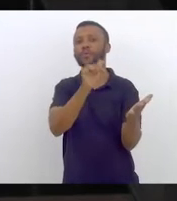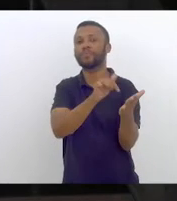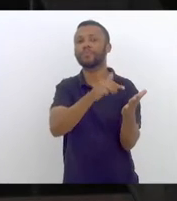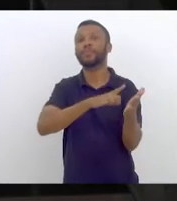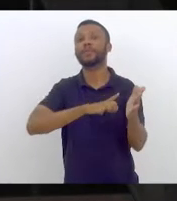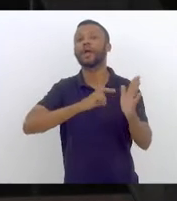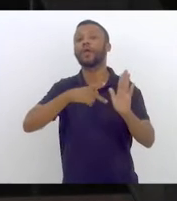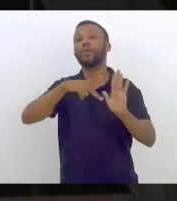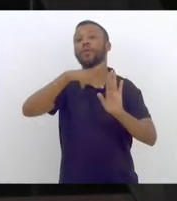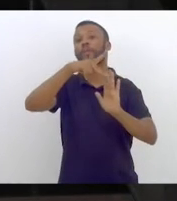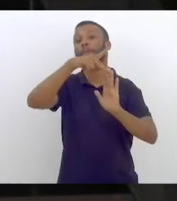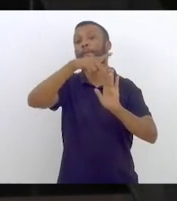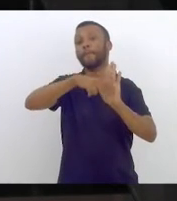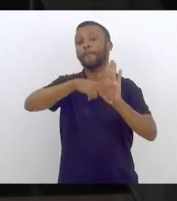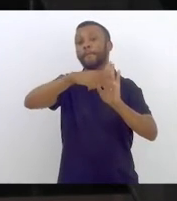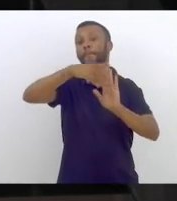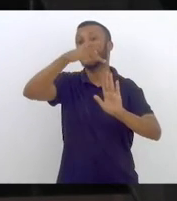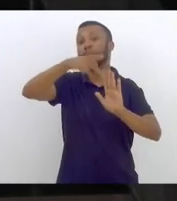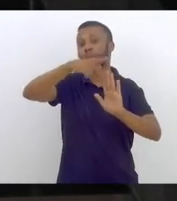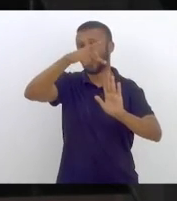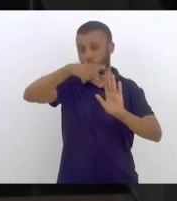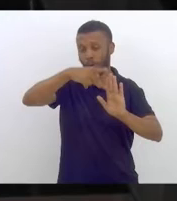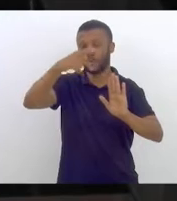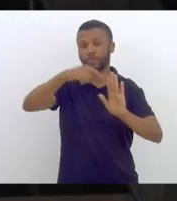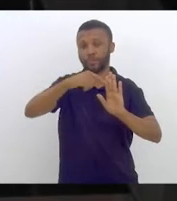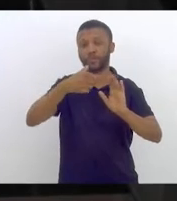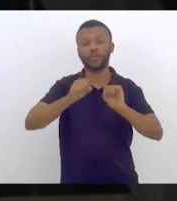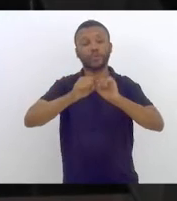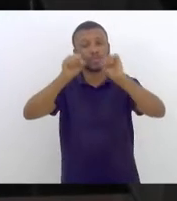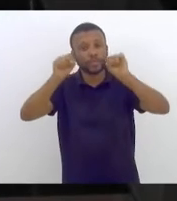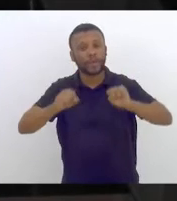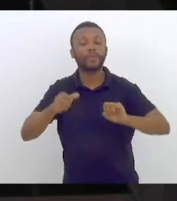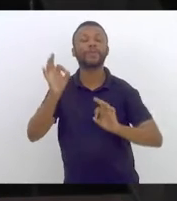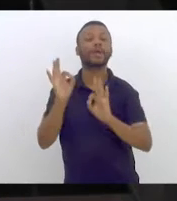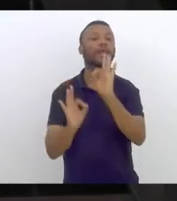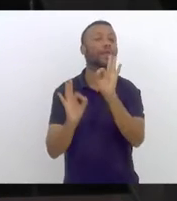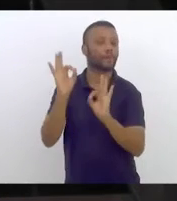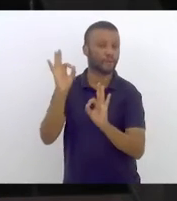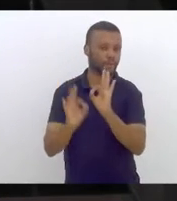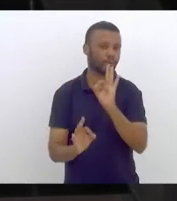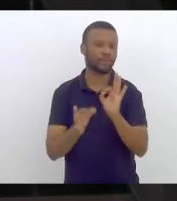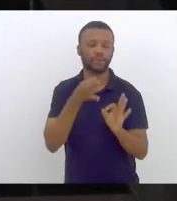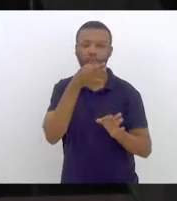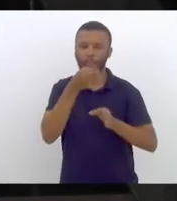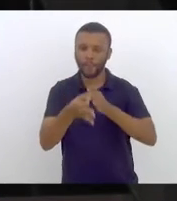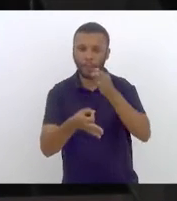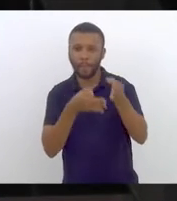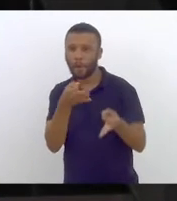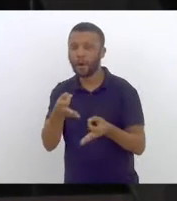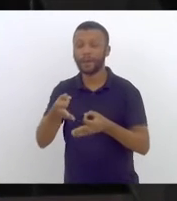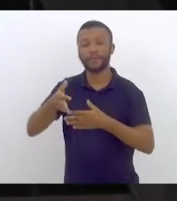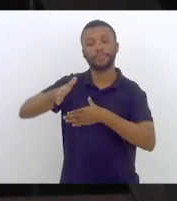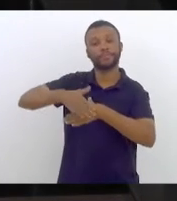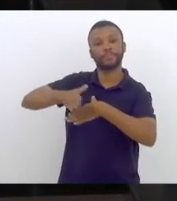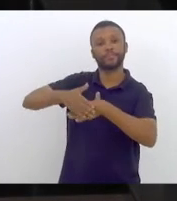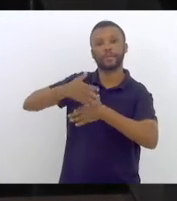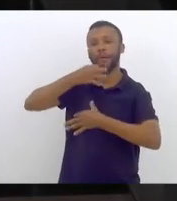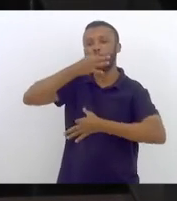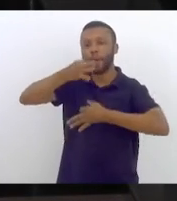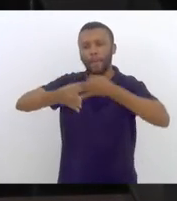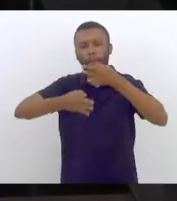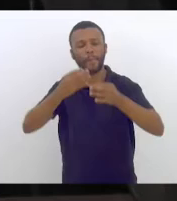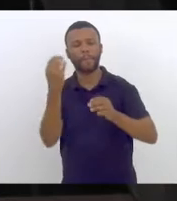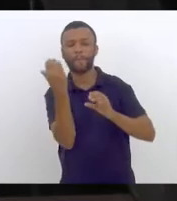protocolo do sistema de elaboração de emendas, que deverá ser promovido pelos autores. O sistema para